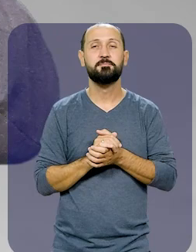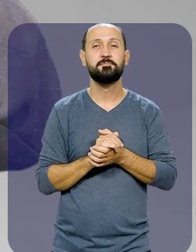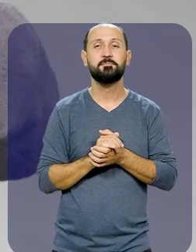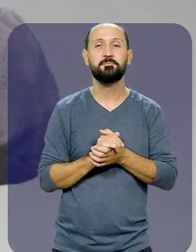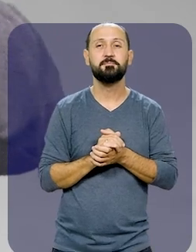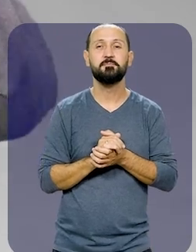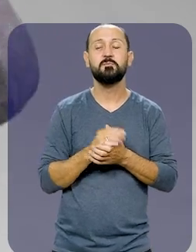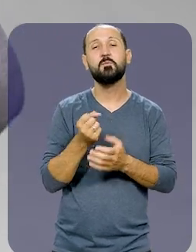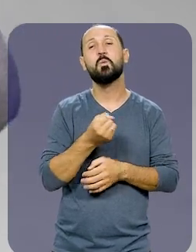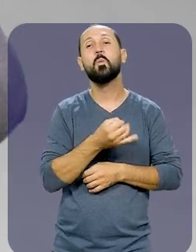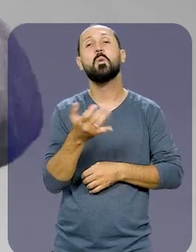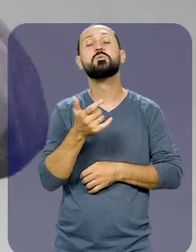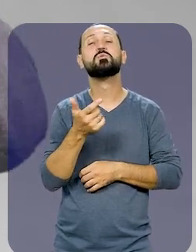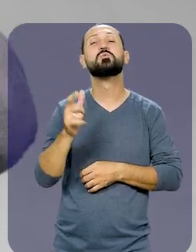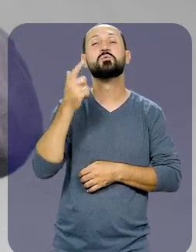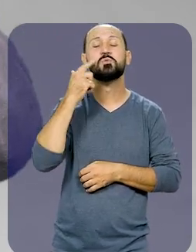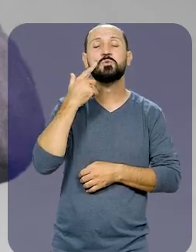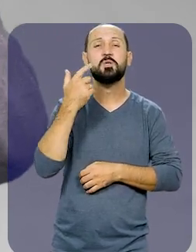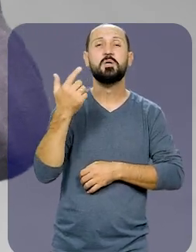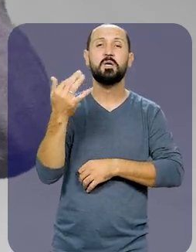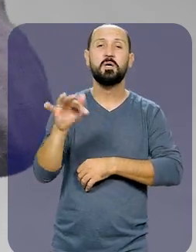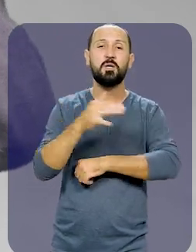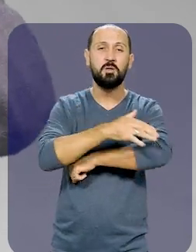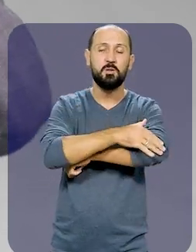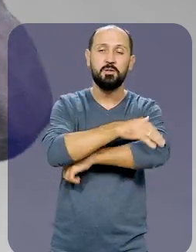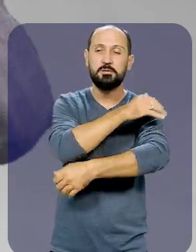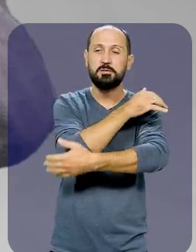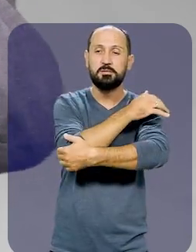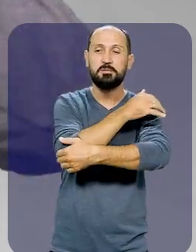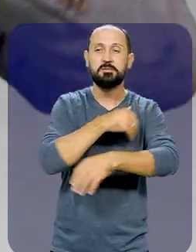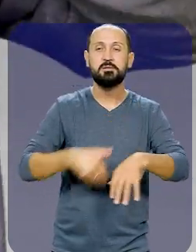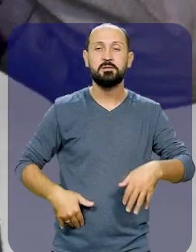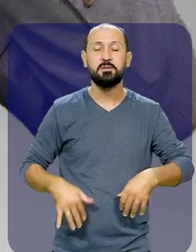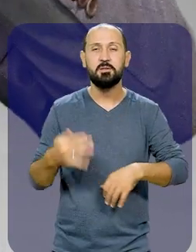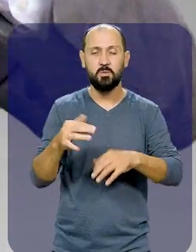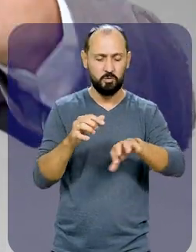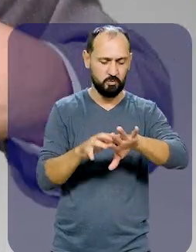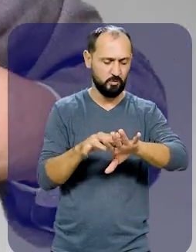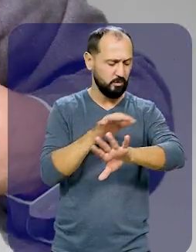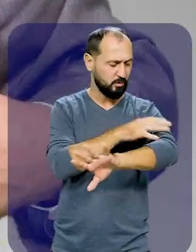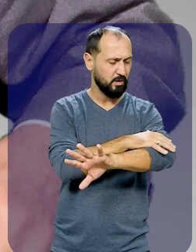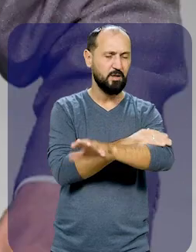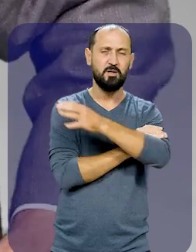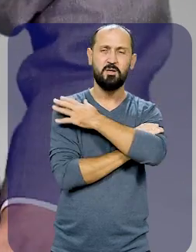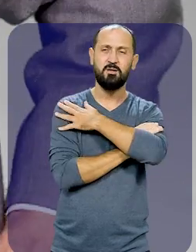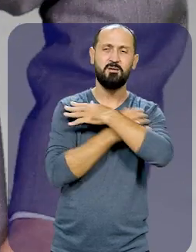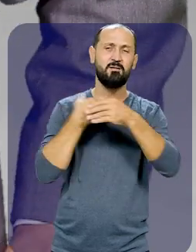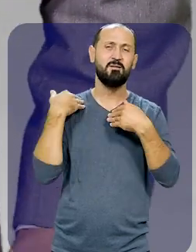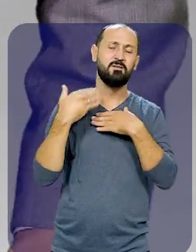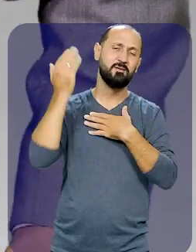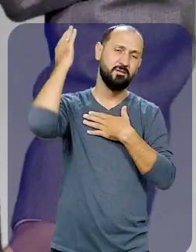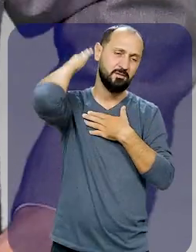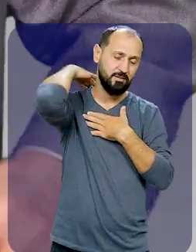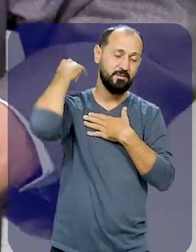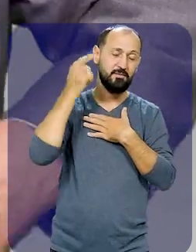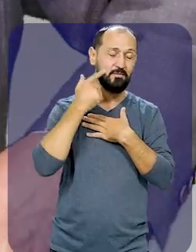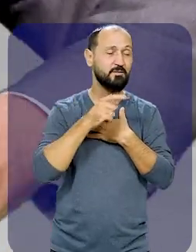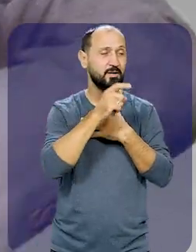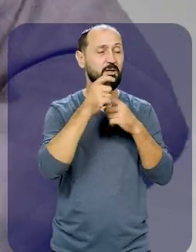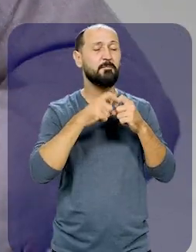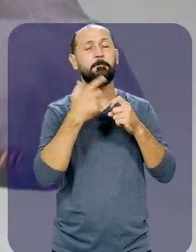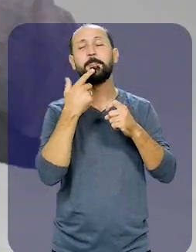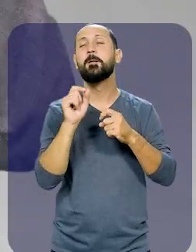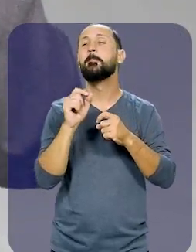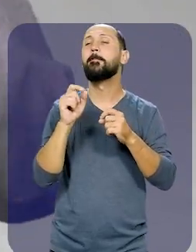e quantas outras coisas? Dores articulares. Então, você está com dor no punho, nos ombros, dor nas costas, vai no reumatologista. Aí